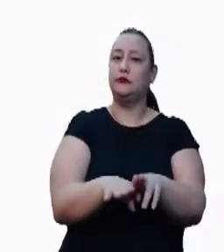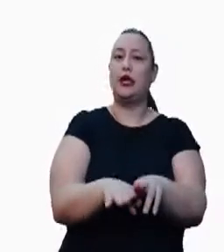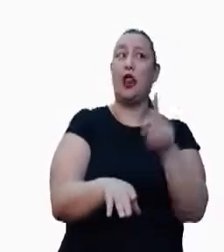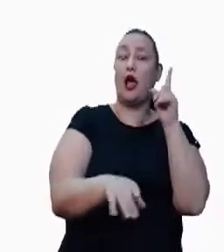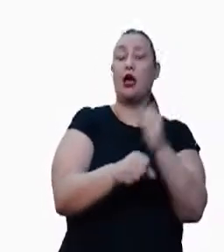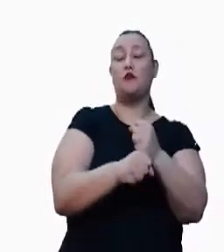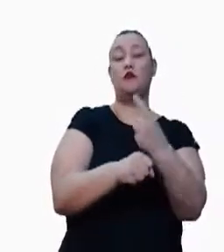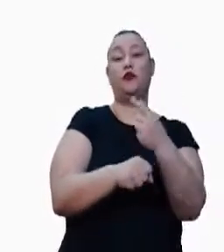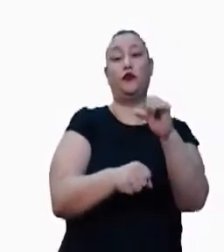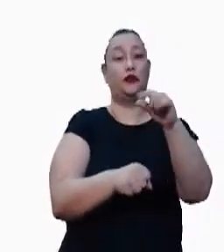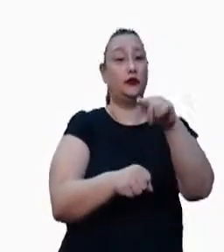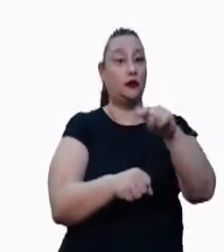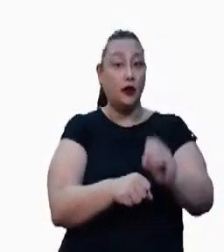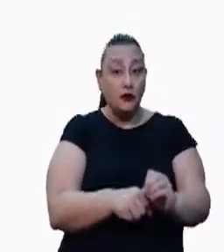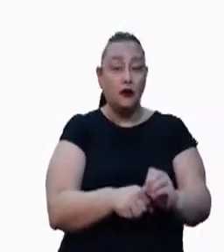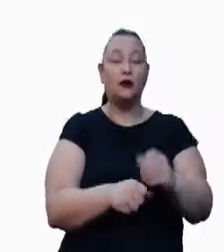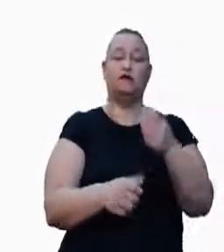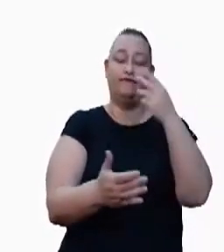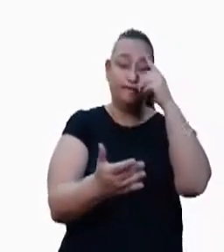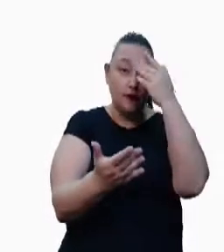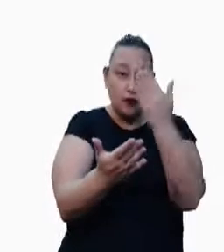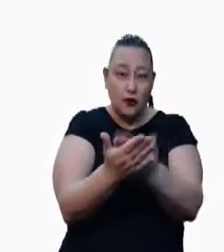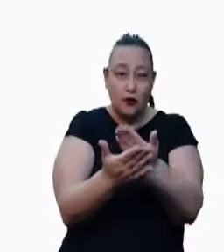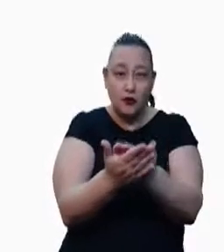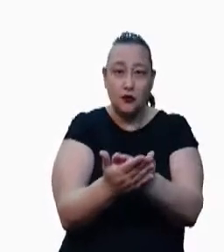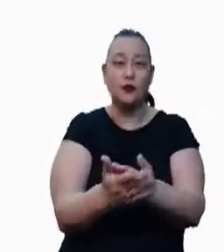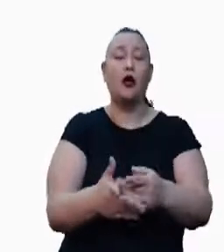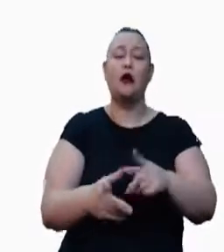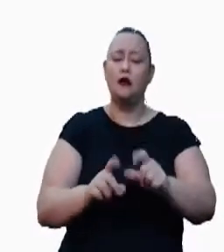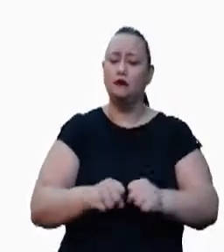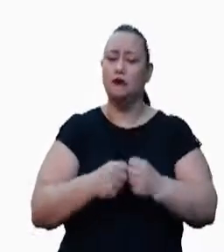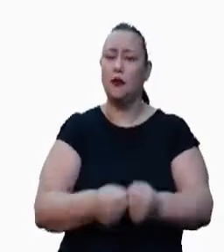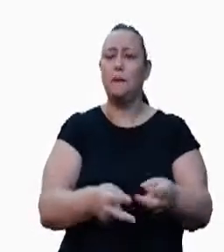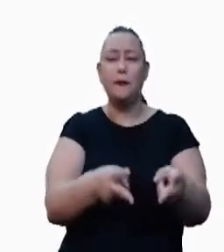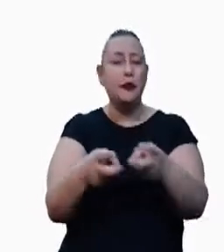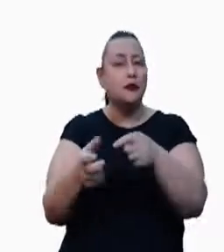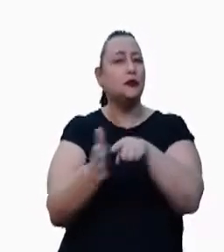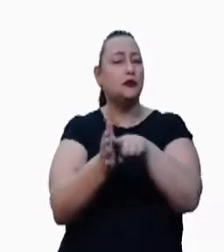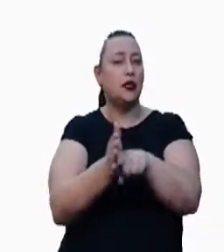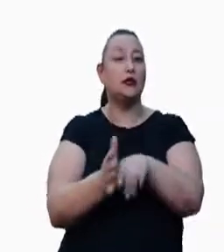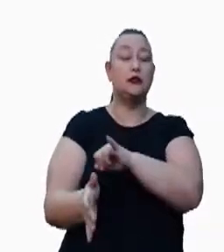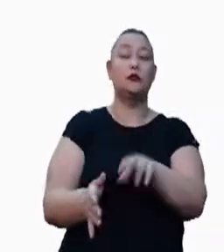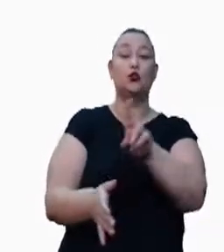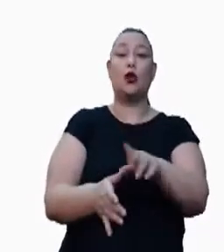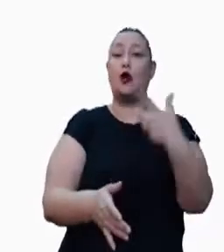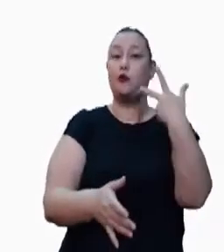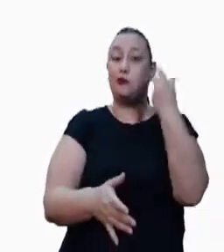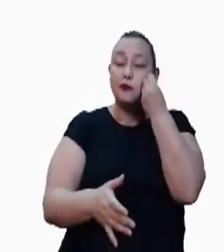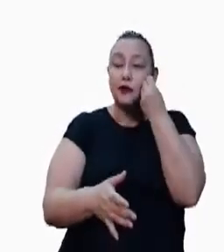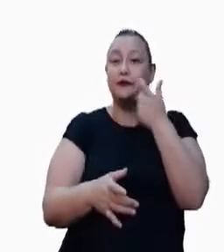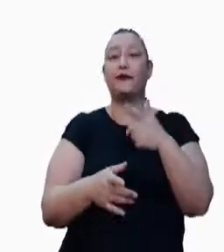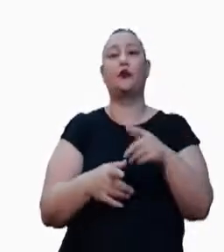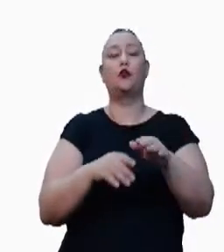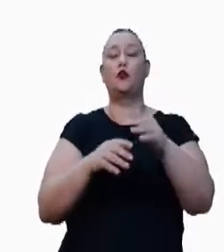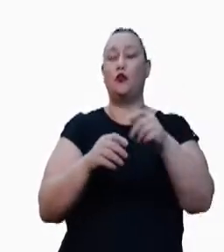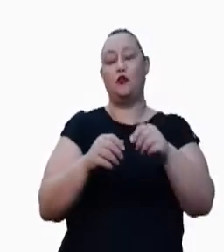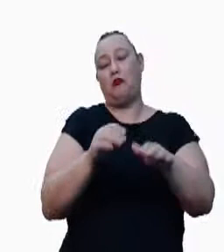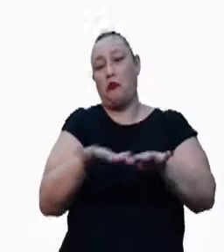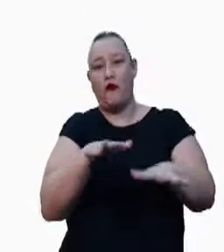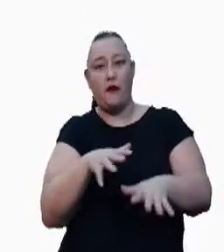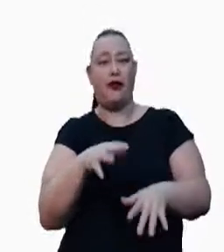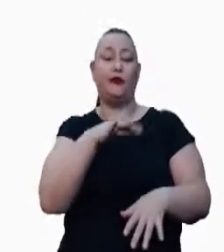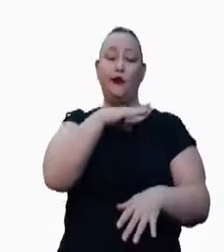eles comprovaram que, se você aplicar uma quantidade da toxina em músculos com movimentos anormais, com